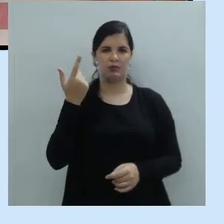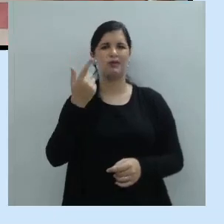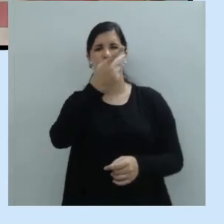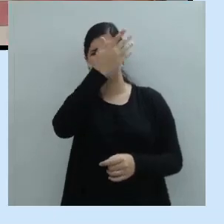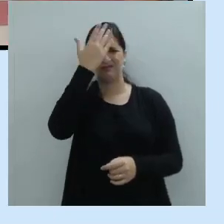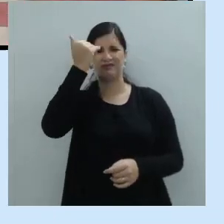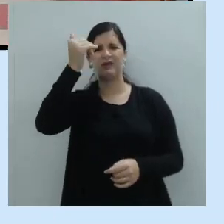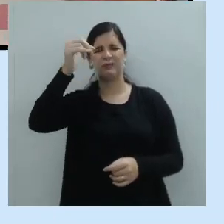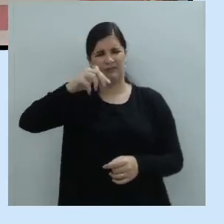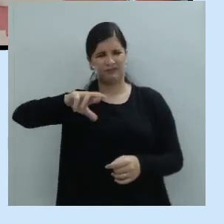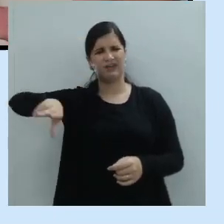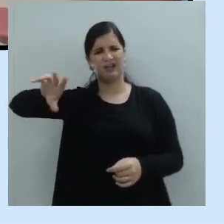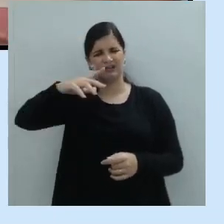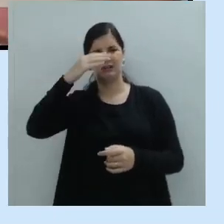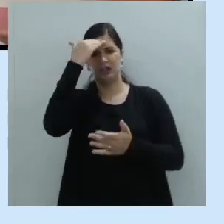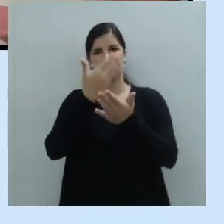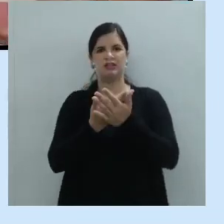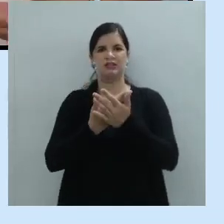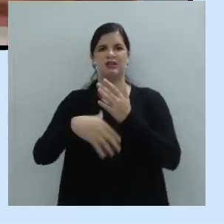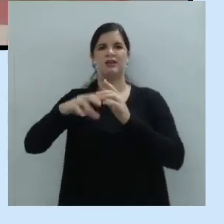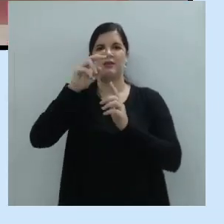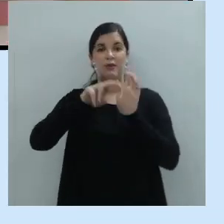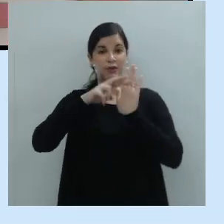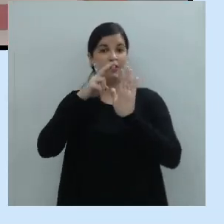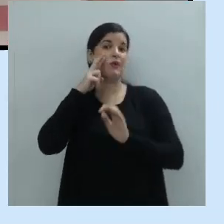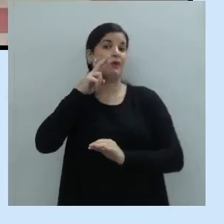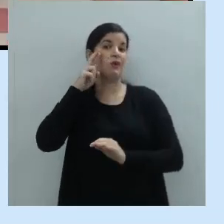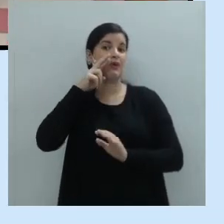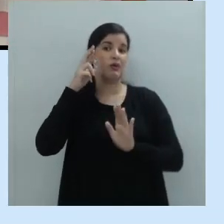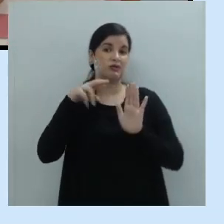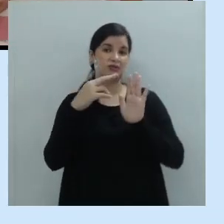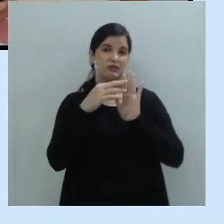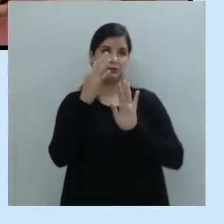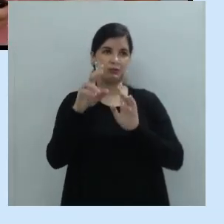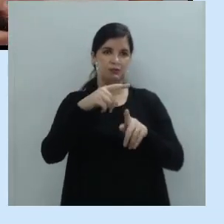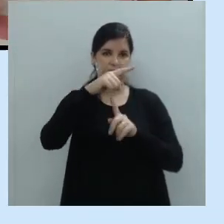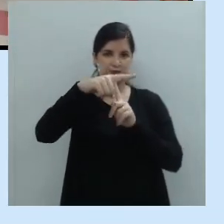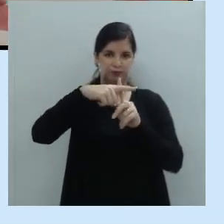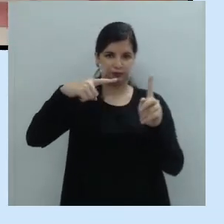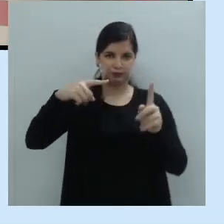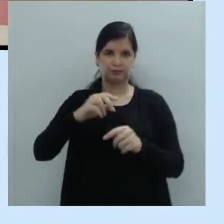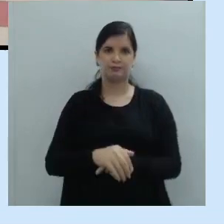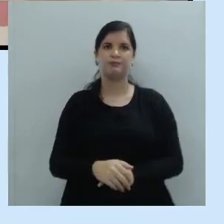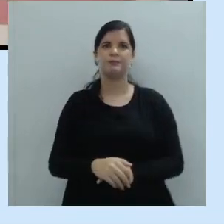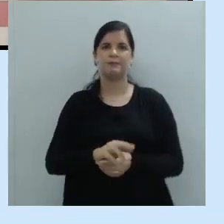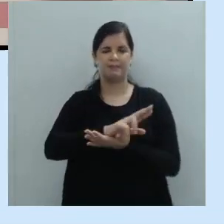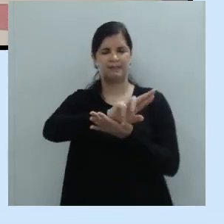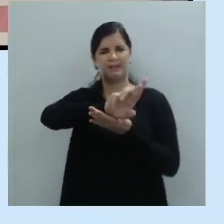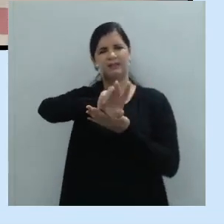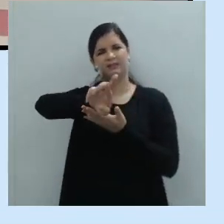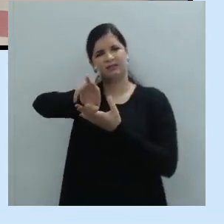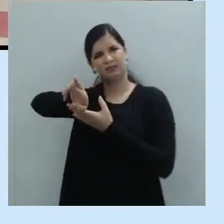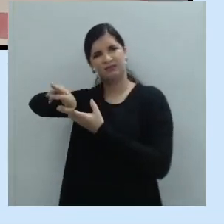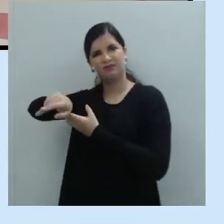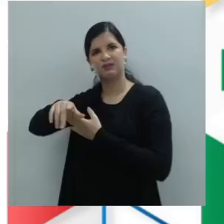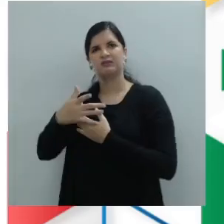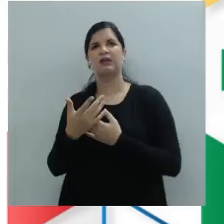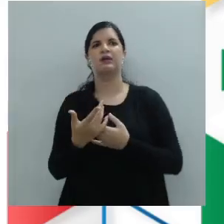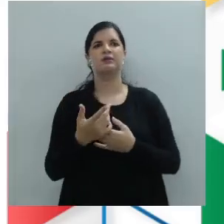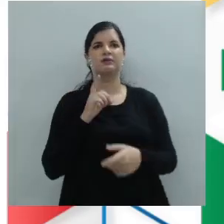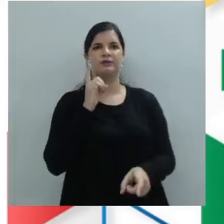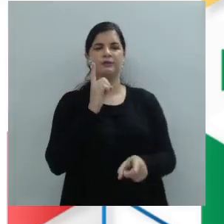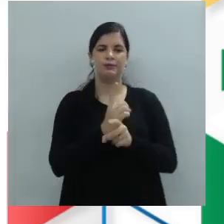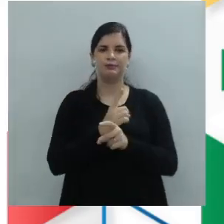Cruz ou das várias vertentes que se autodenominam da Rosa Cruz. E há uma diversidade, como eu